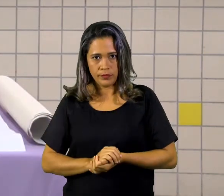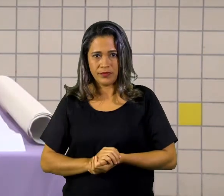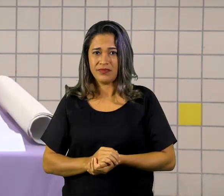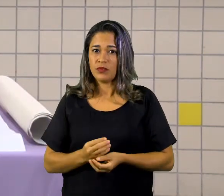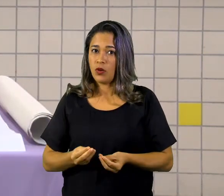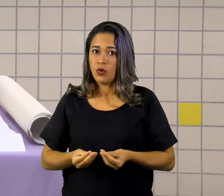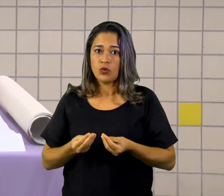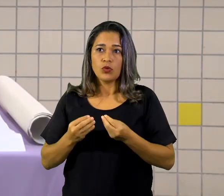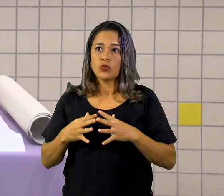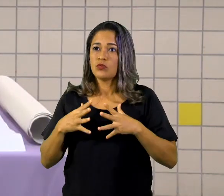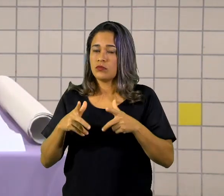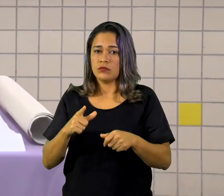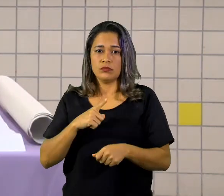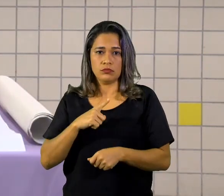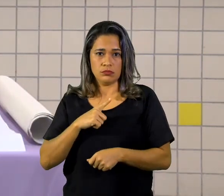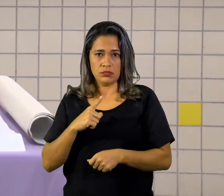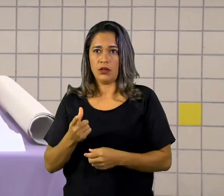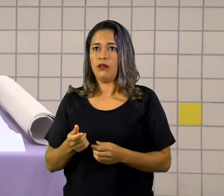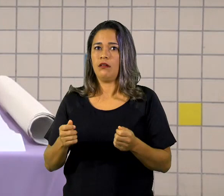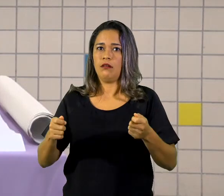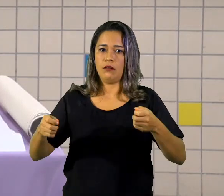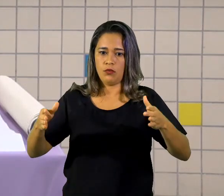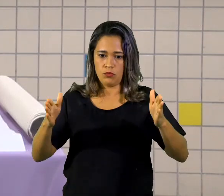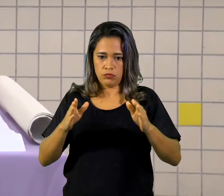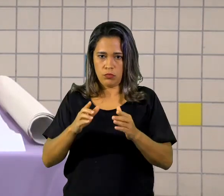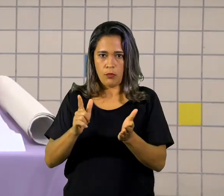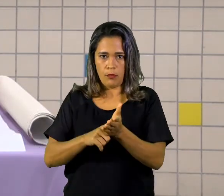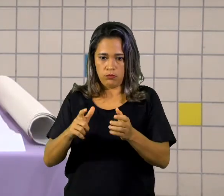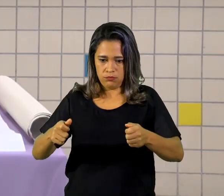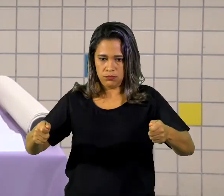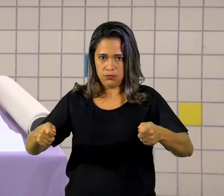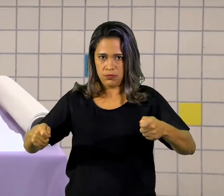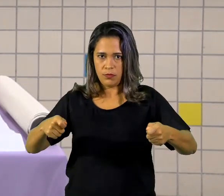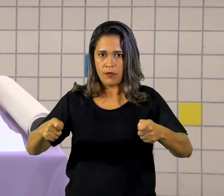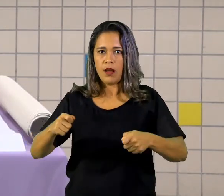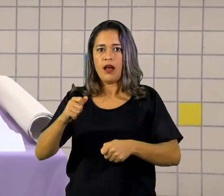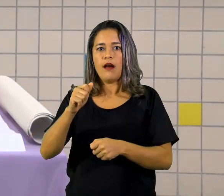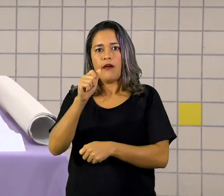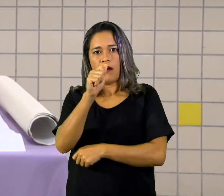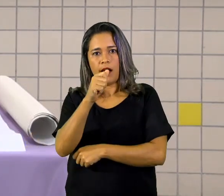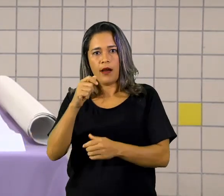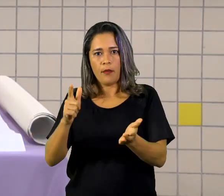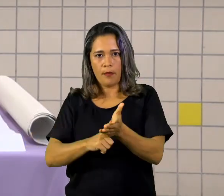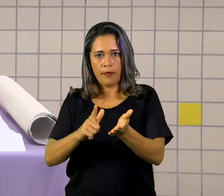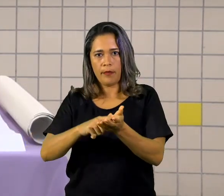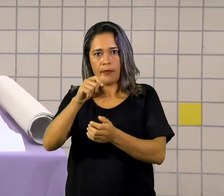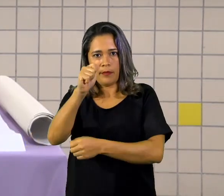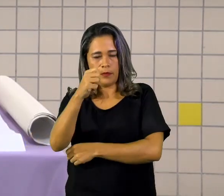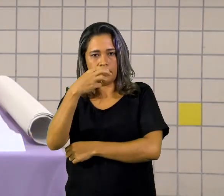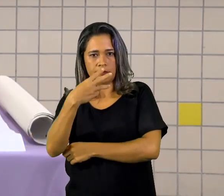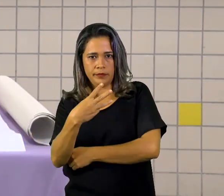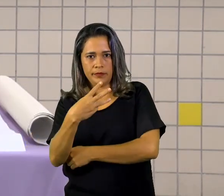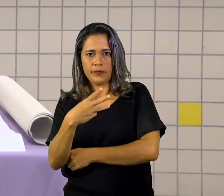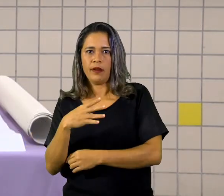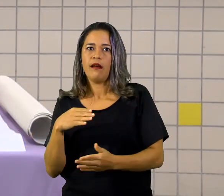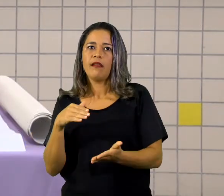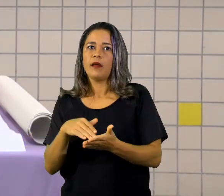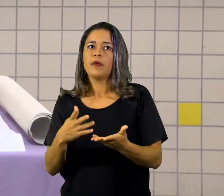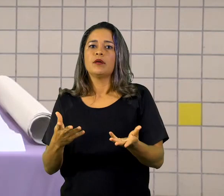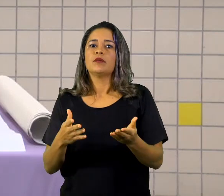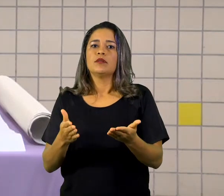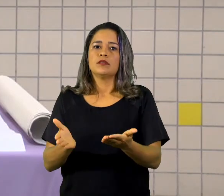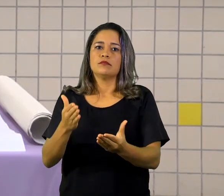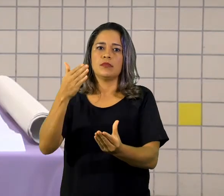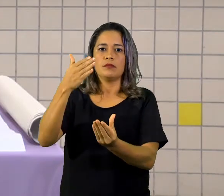você tiver acesso, como o papelão, como as folhas A3, até mesmo os portfólios que você